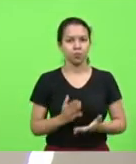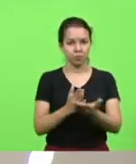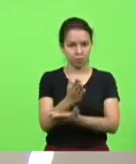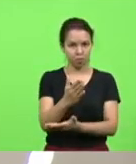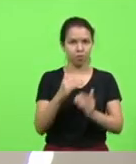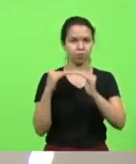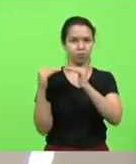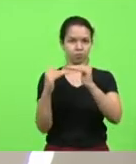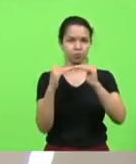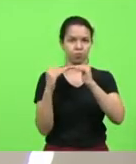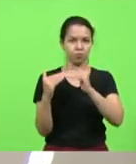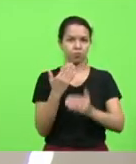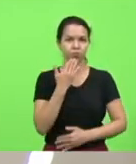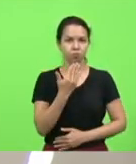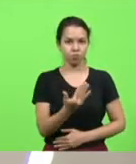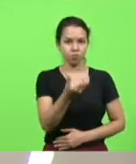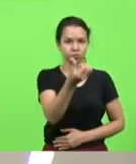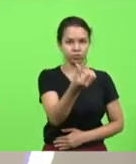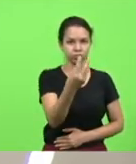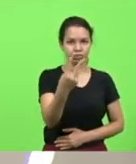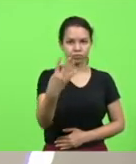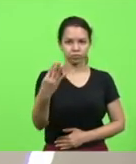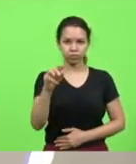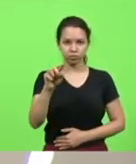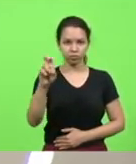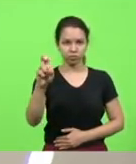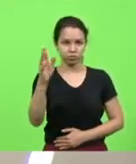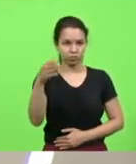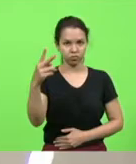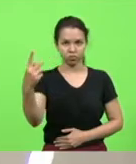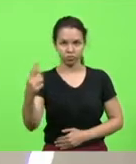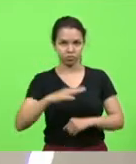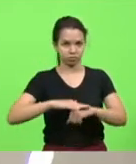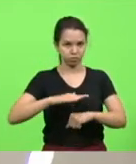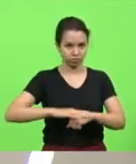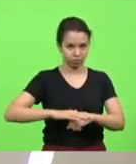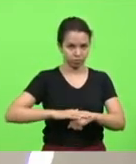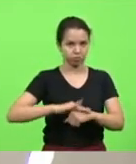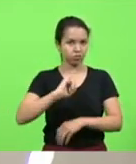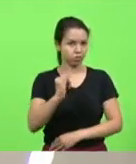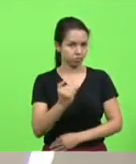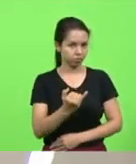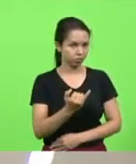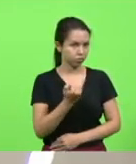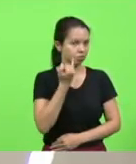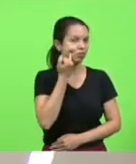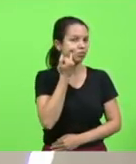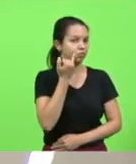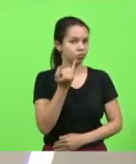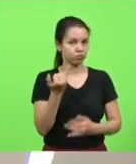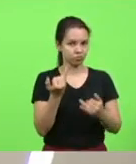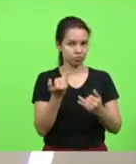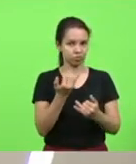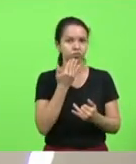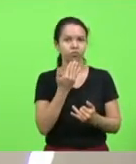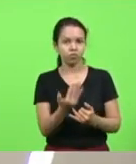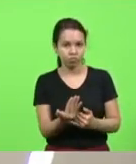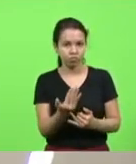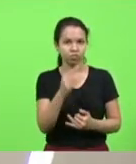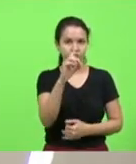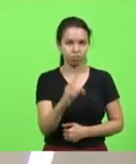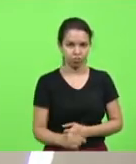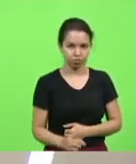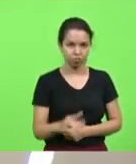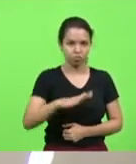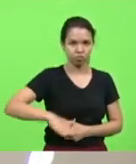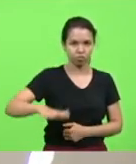por unanimidade. Requerimento 624.5/2021, autoria deputado Jessé Lopes, solicitando ao diretor-geral do Instituto Geral de Perícias